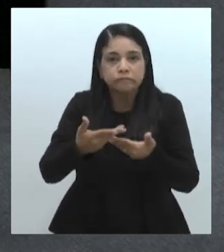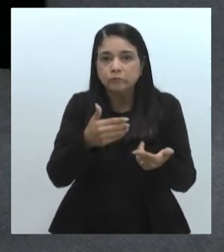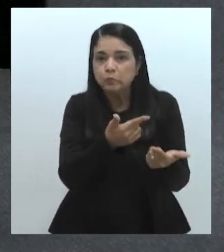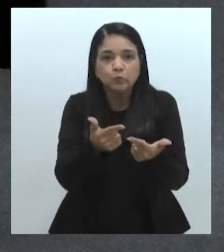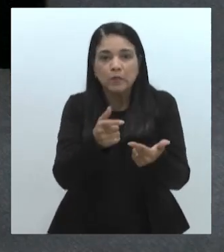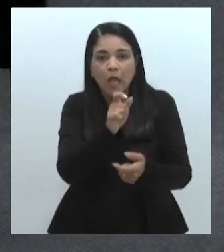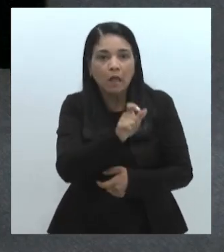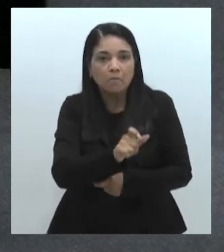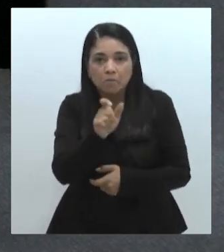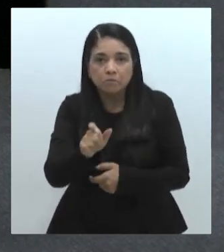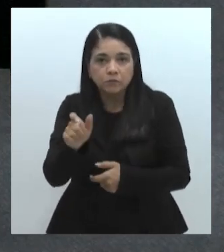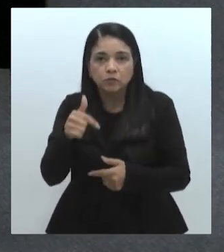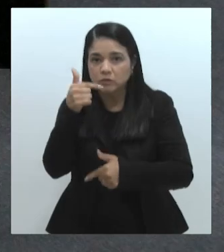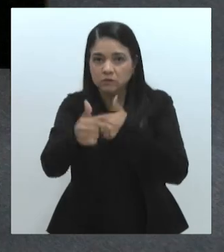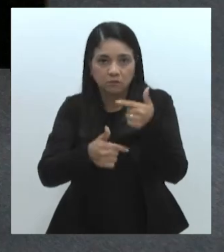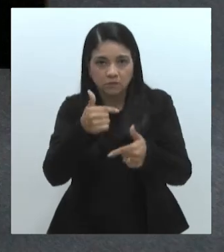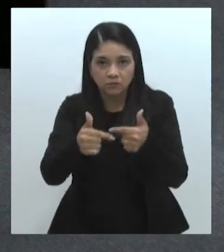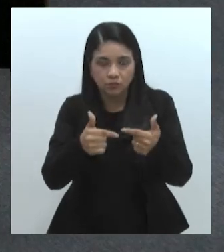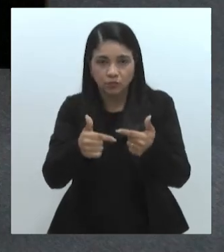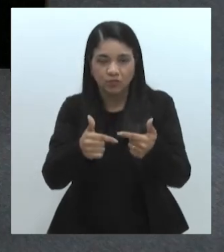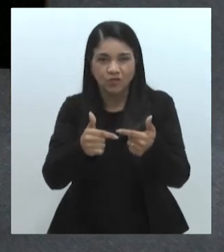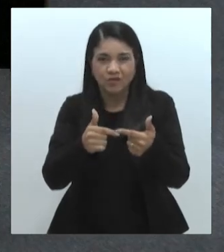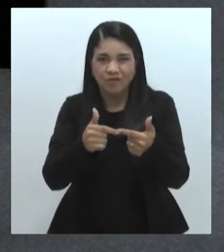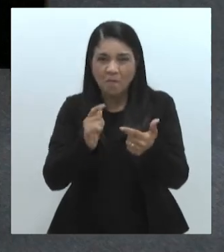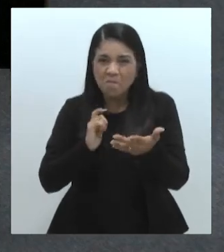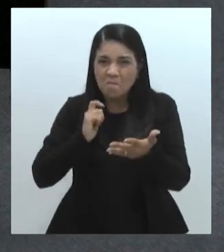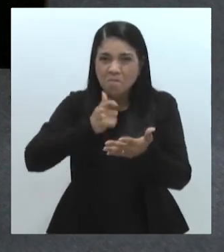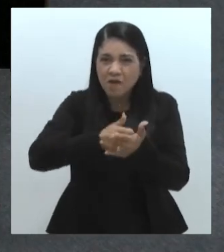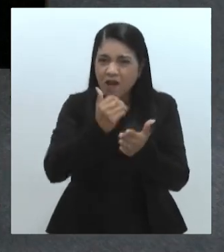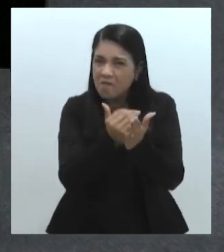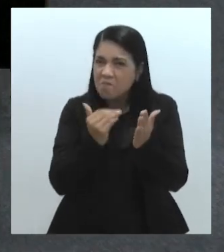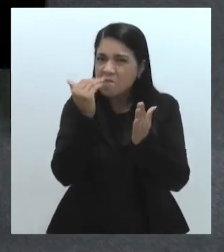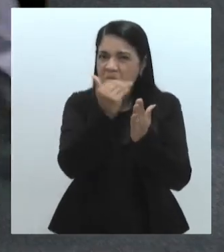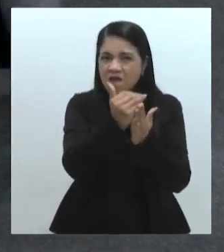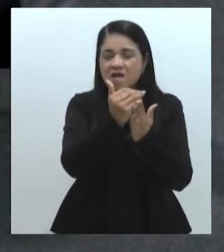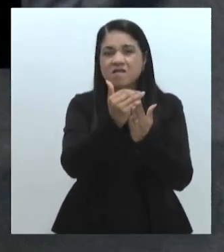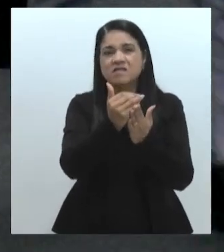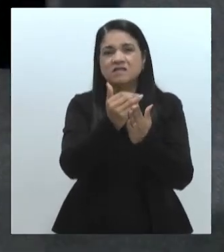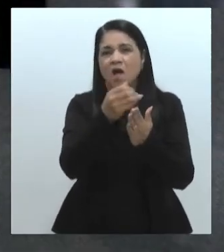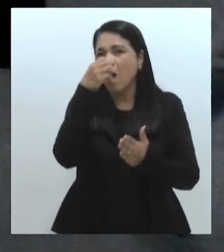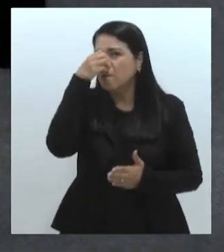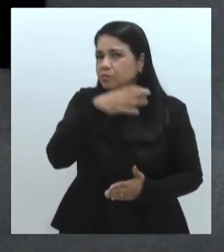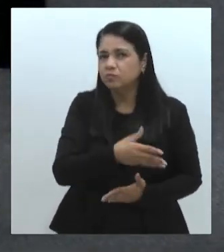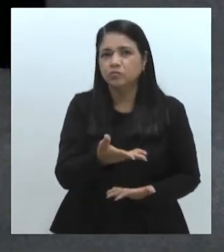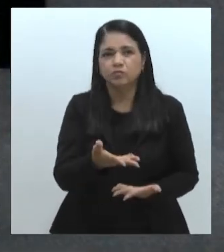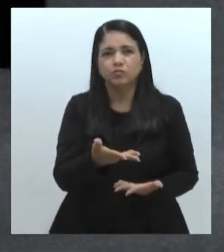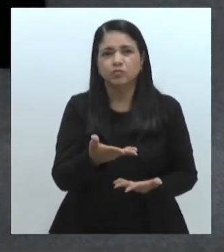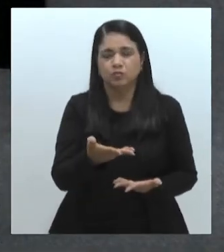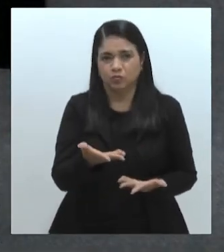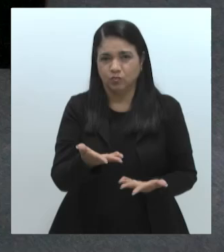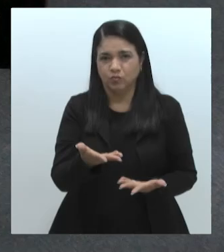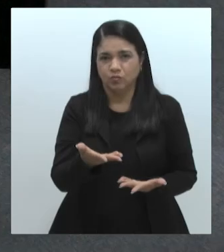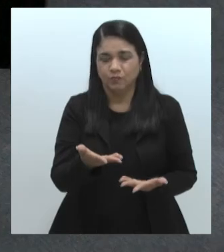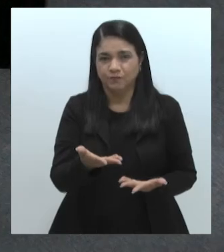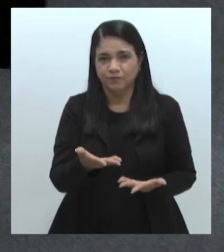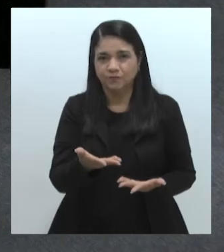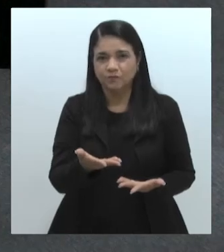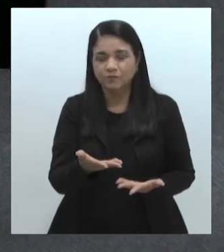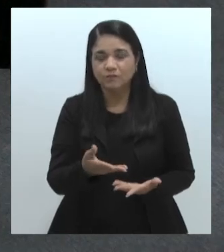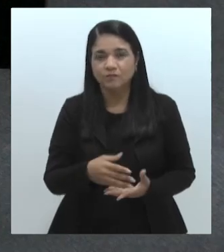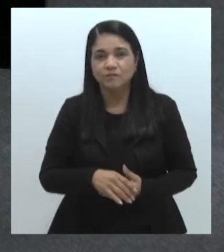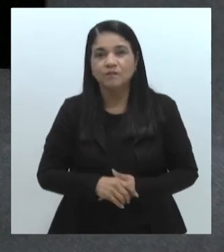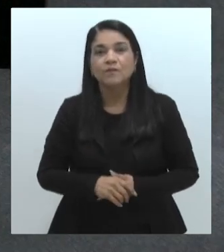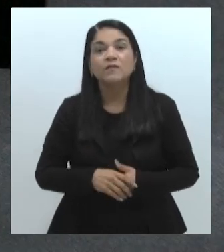essa trabalhadora, com esse reajuste. Então, é um roubo à classe trabalhadora no nosso estado do Rio de